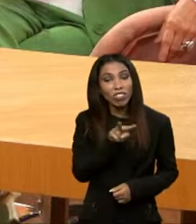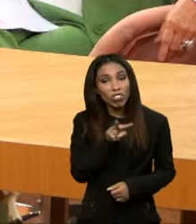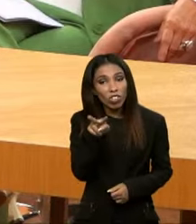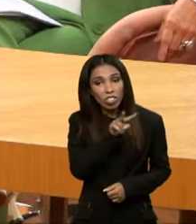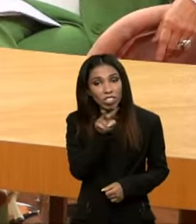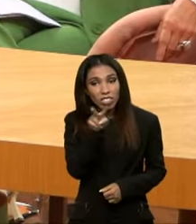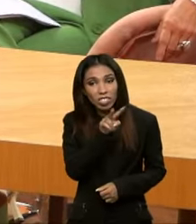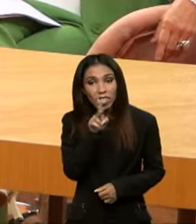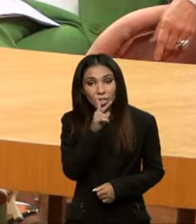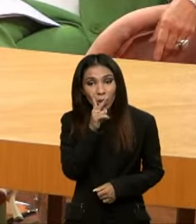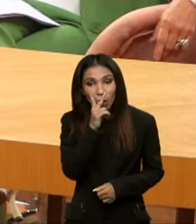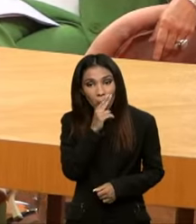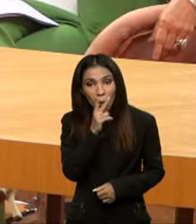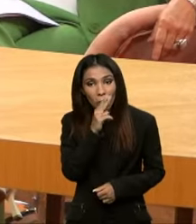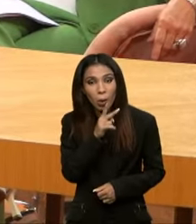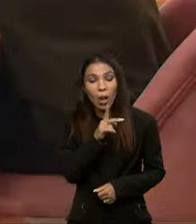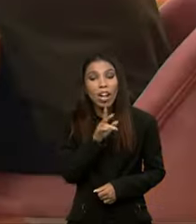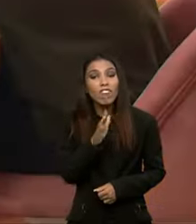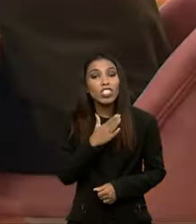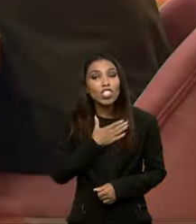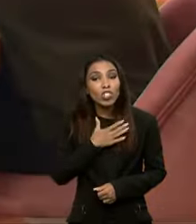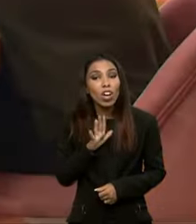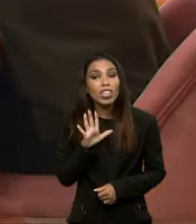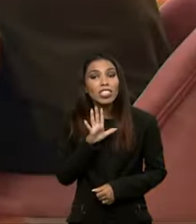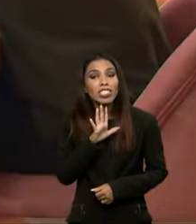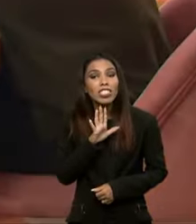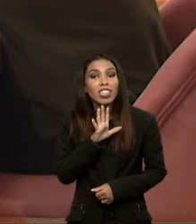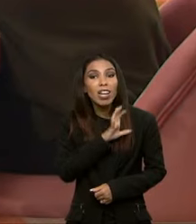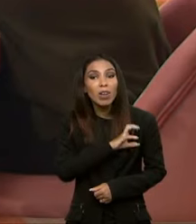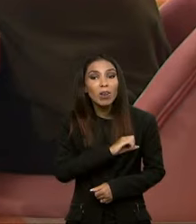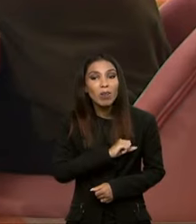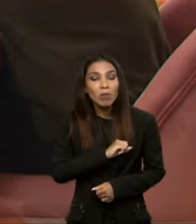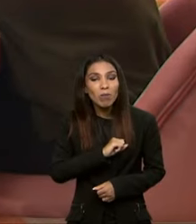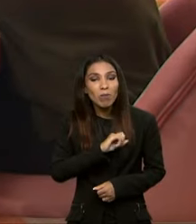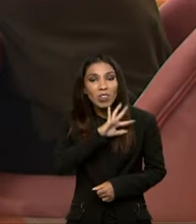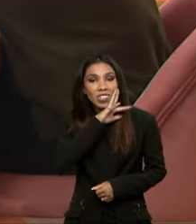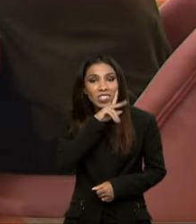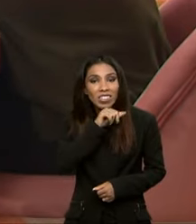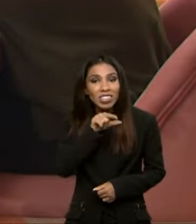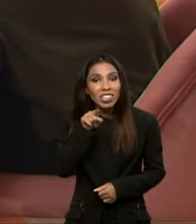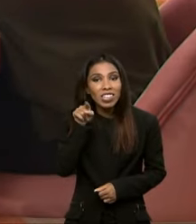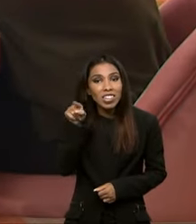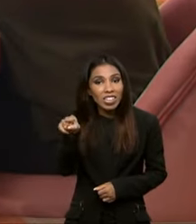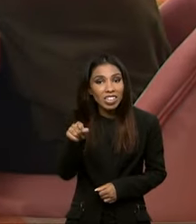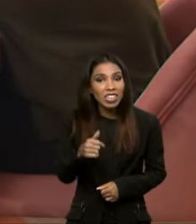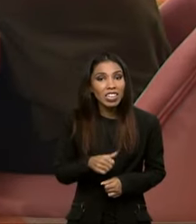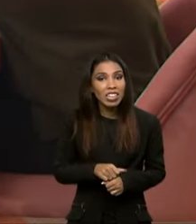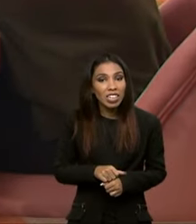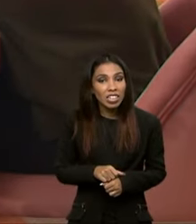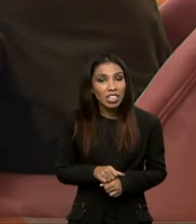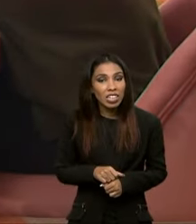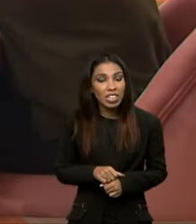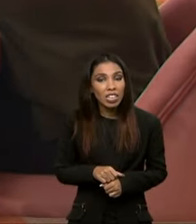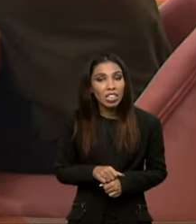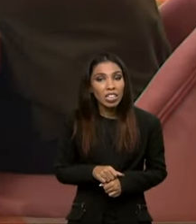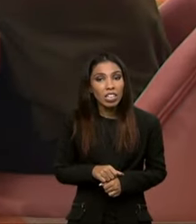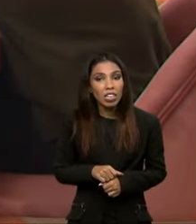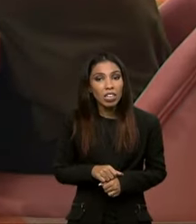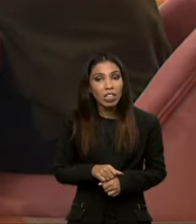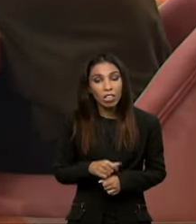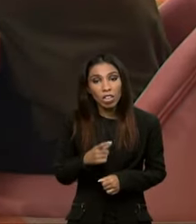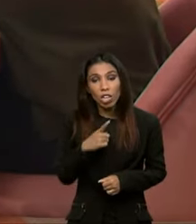vocês dois? A paixão pelos animais, Ah, você gosta de bicho também? Ele é louco, eu não, tenho, eu sou apaixonado. Eu tenho um bocado de